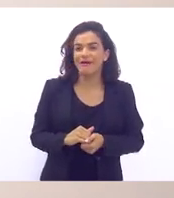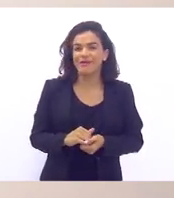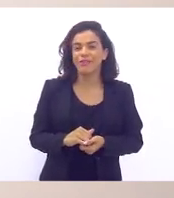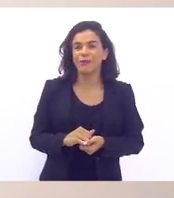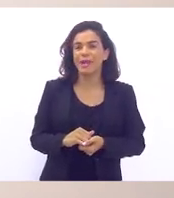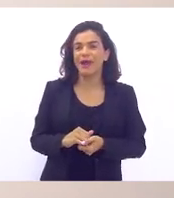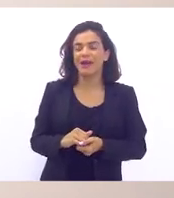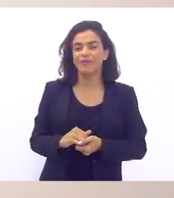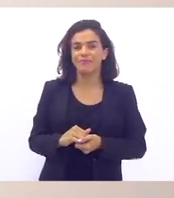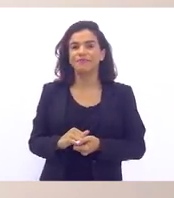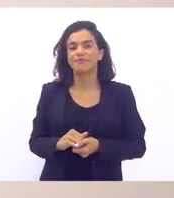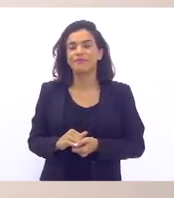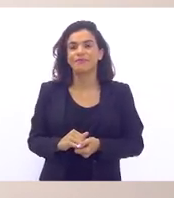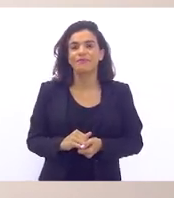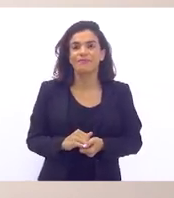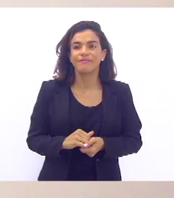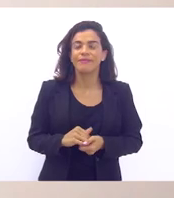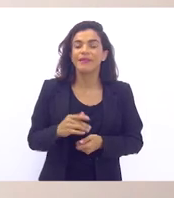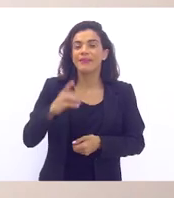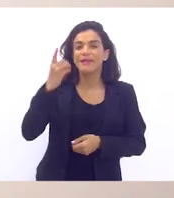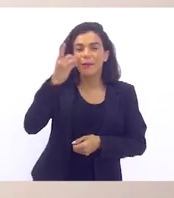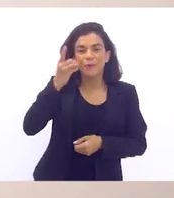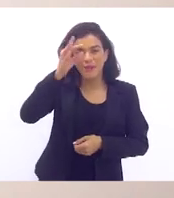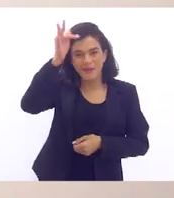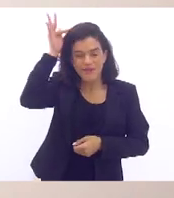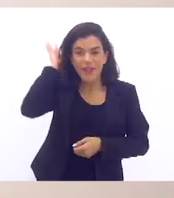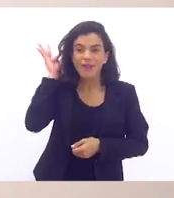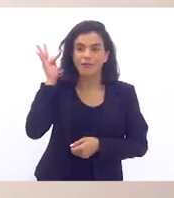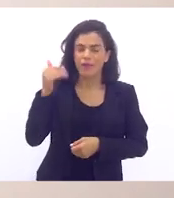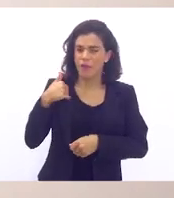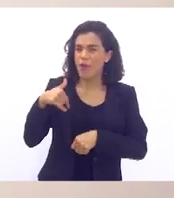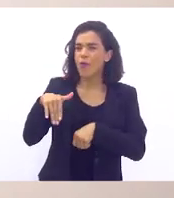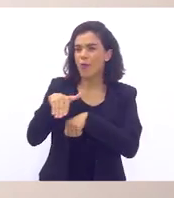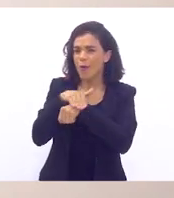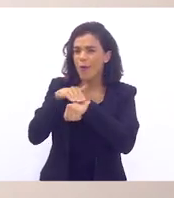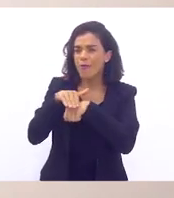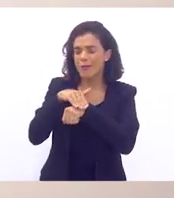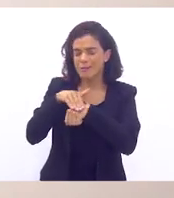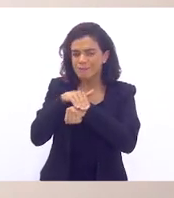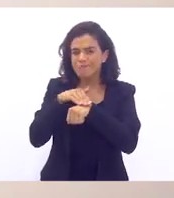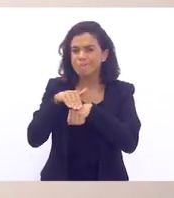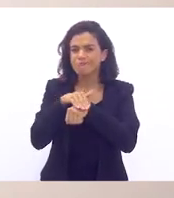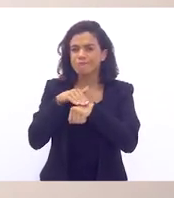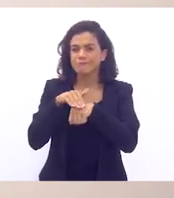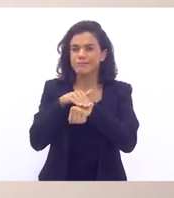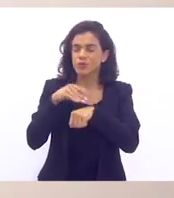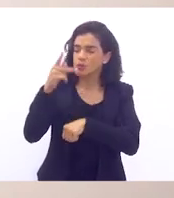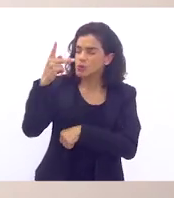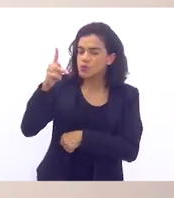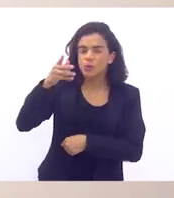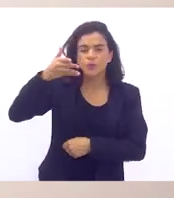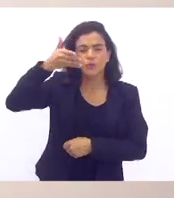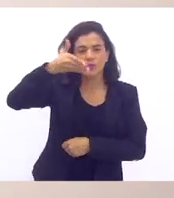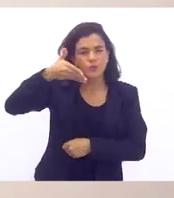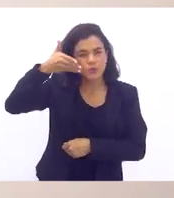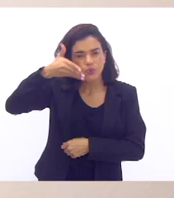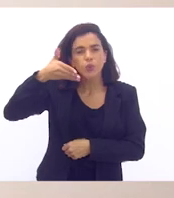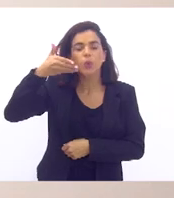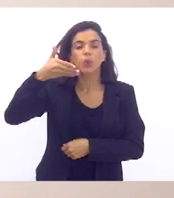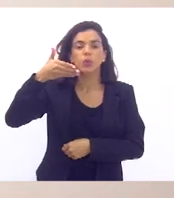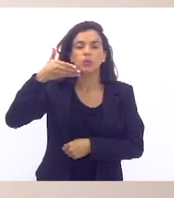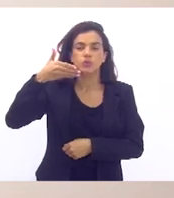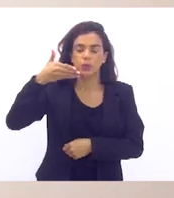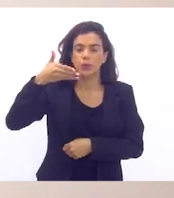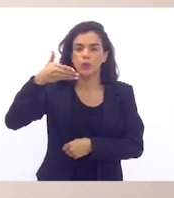a sua fala Deputado Fred falou muito comigo a sua o seu discurso fez